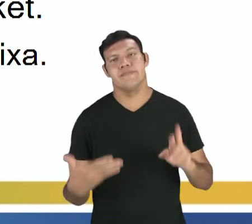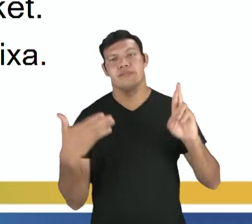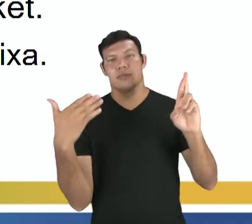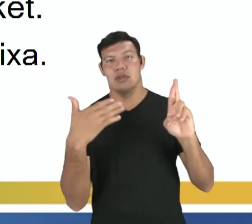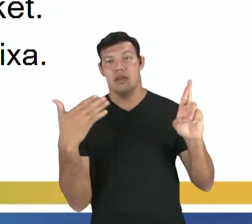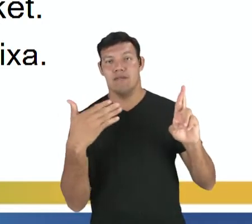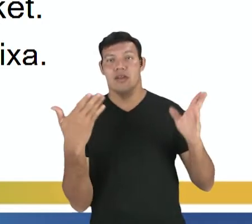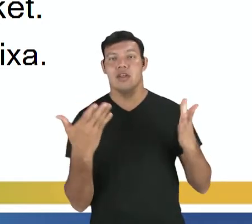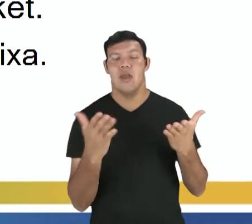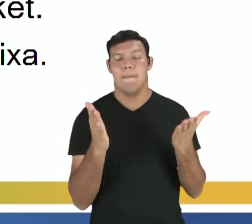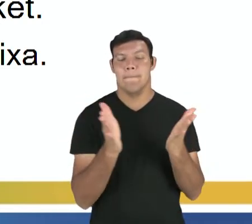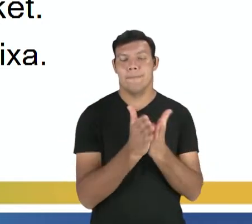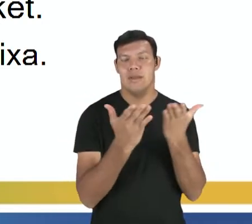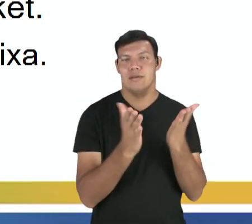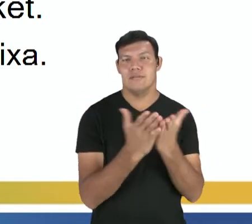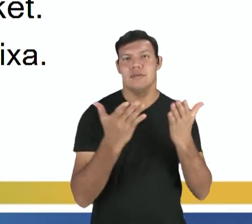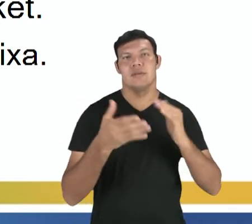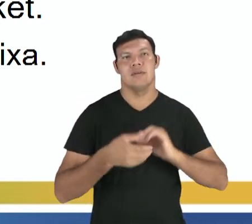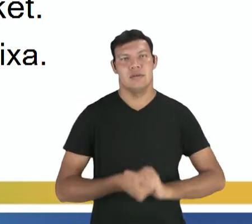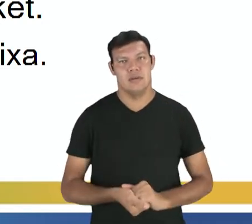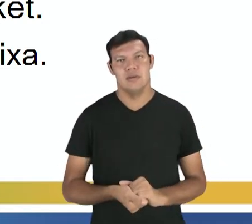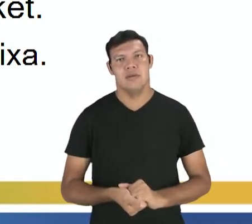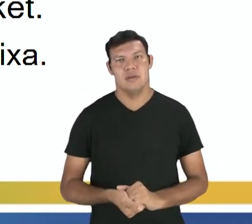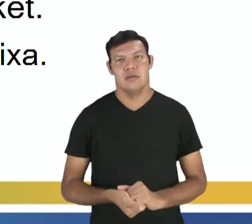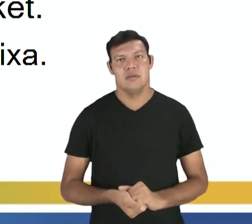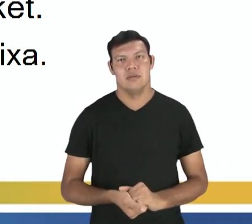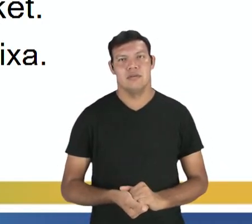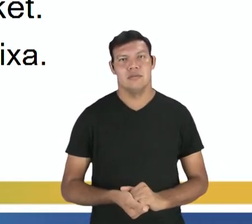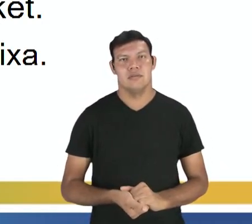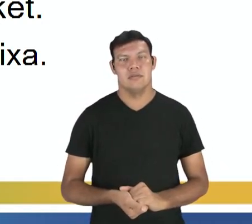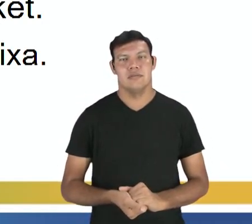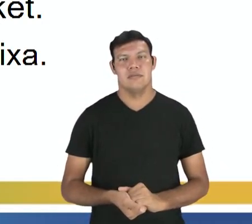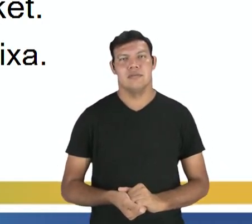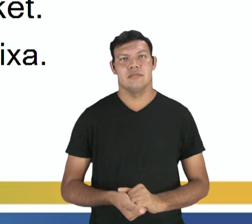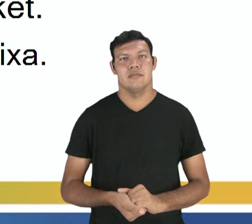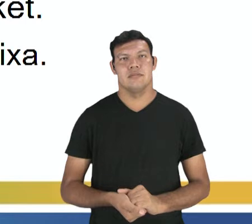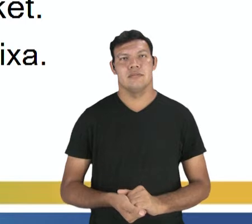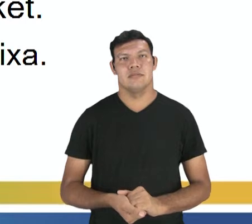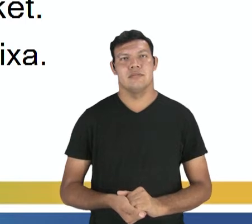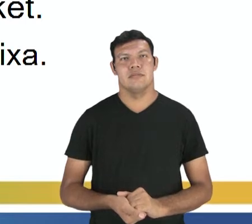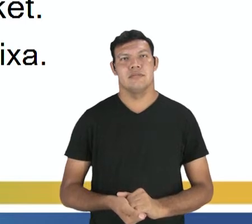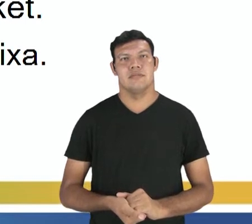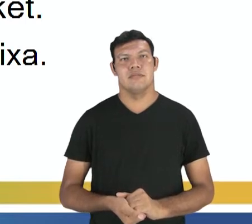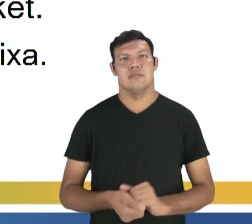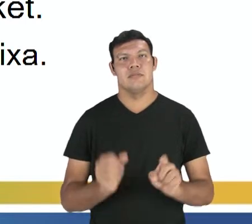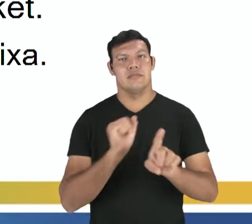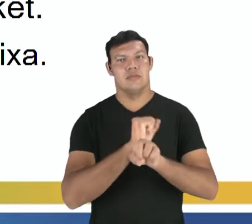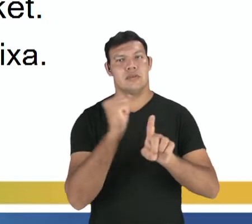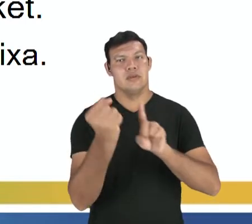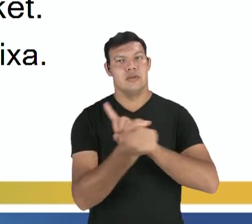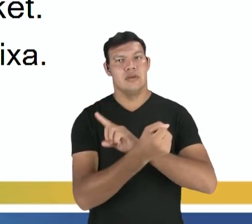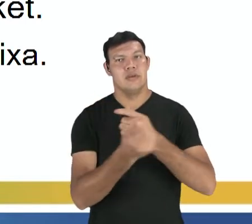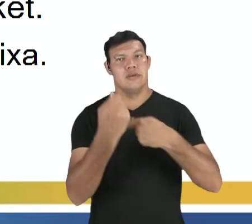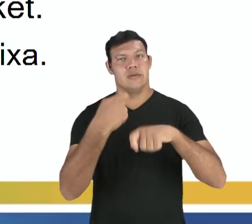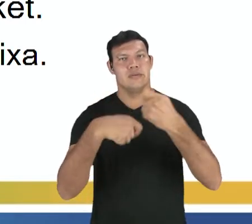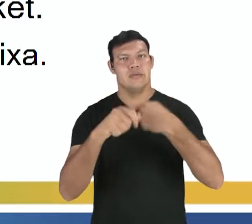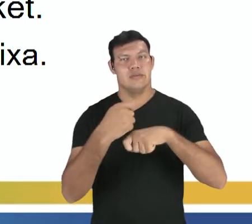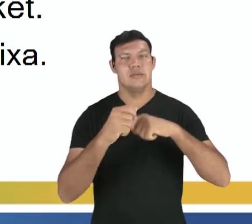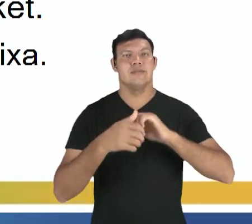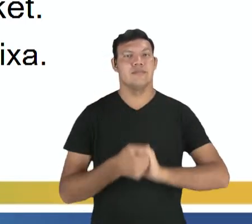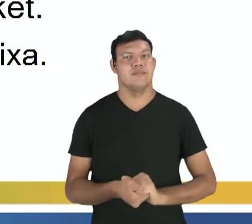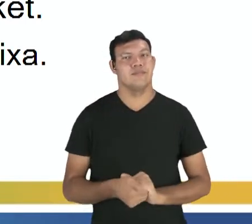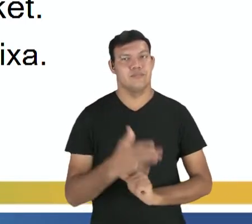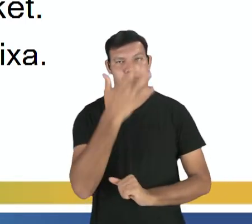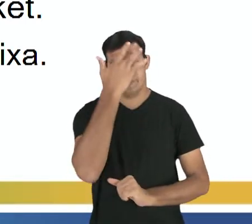dizer que a pessoa é pobre, da classe socioeconômica mais baixa. A poor person, uma pessoa